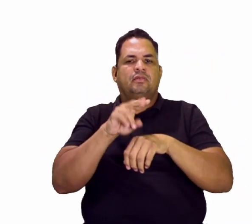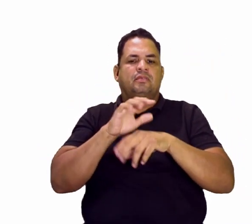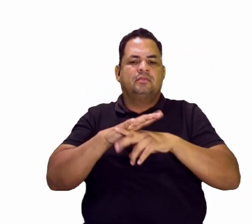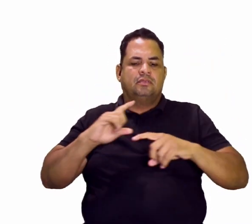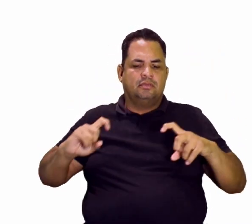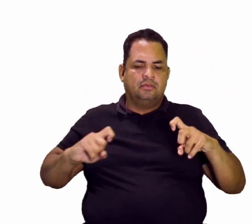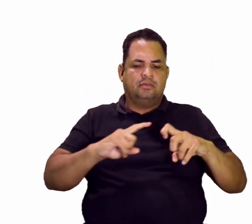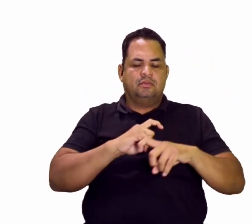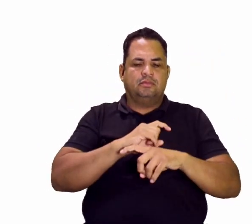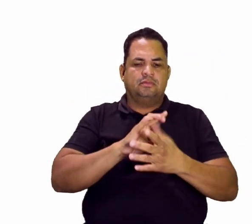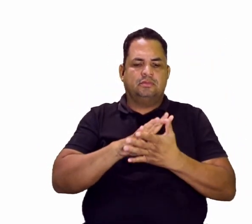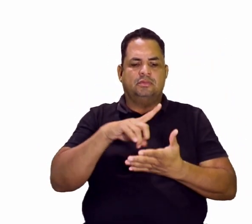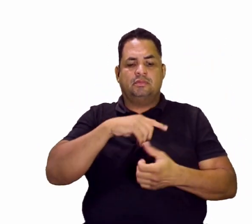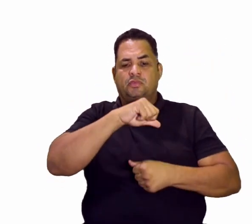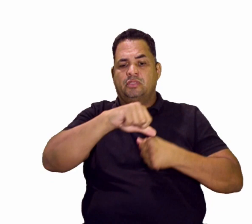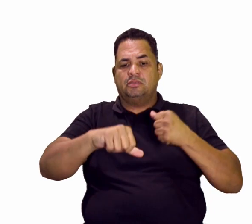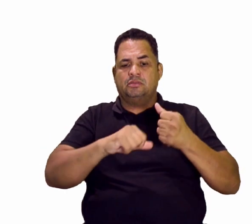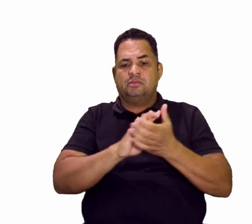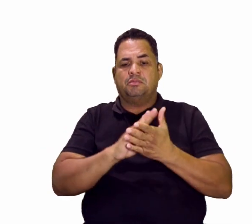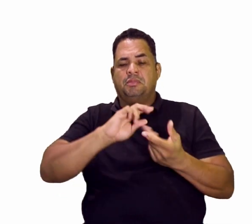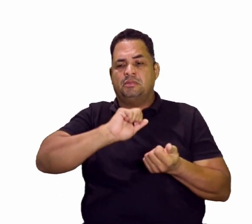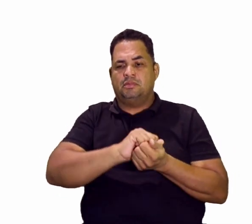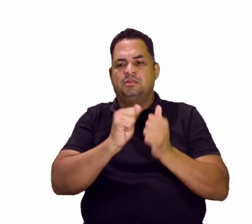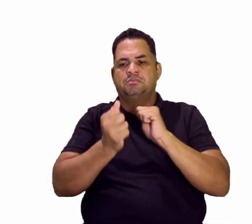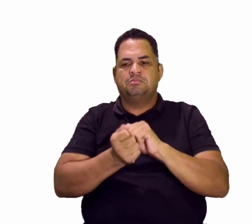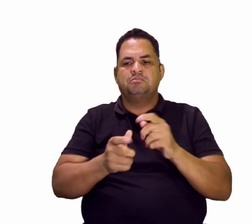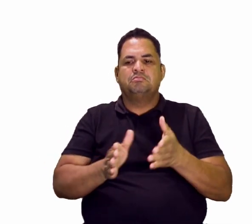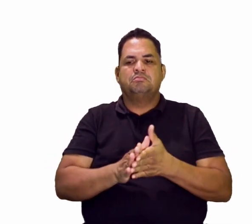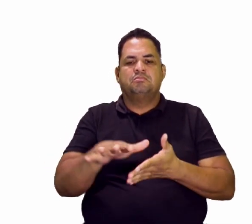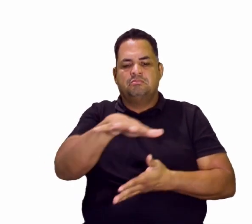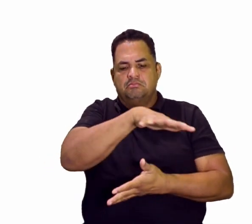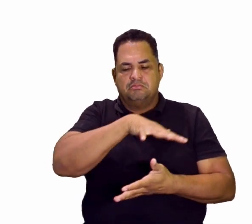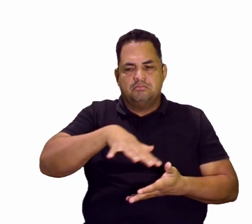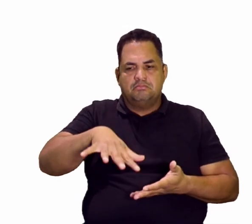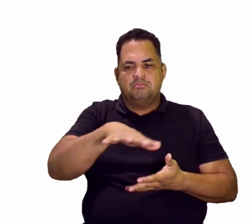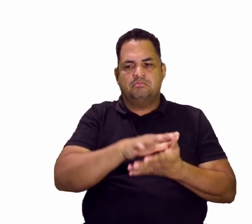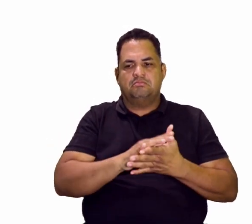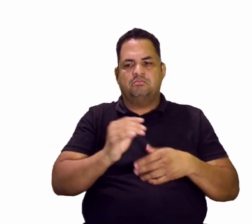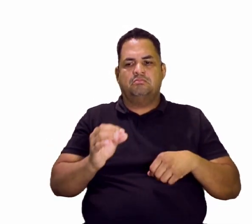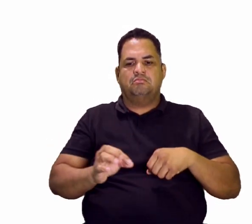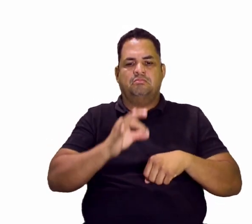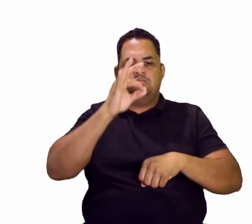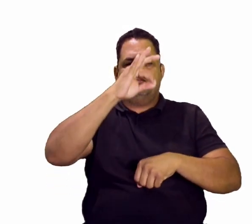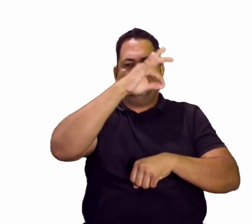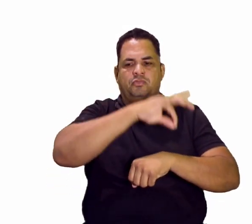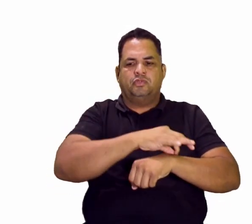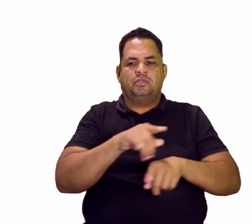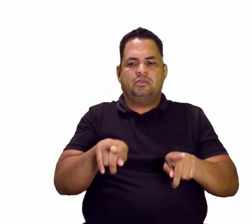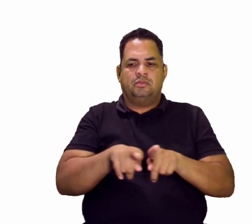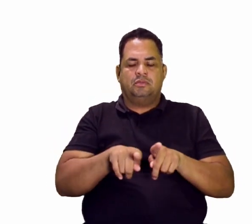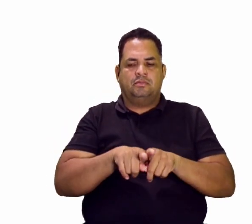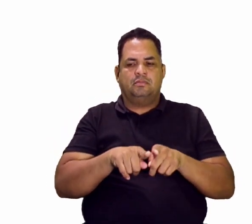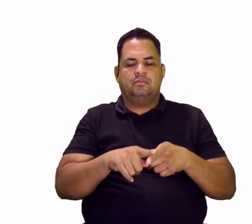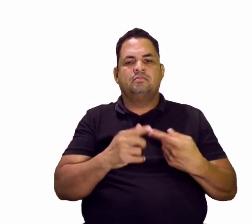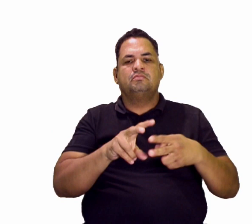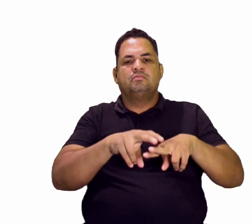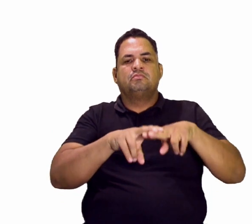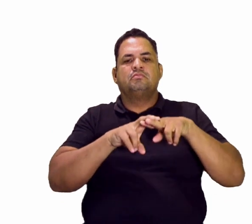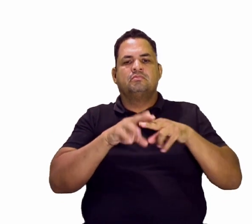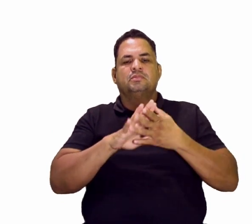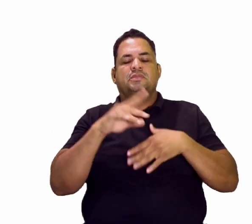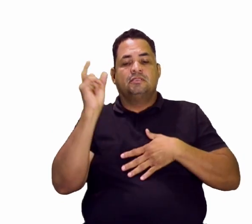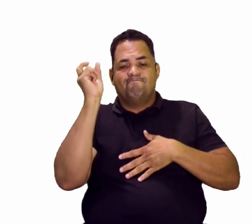as bactérias vão sofrendo mutações, vão se adaptando, né? E os mosquitos também. E por isso que fica